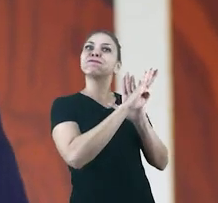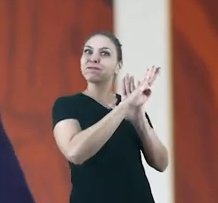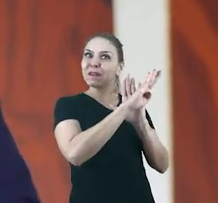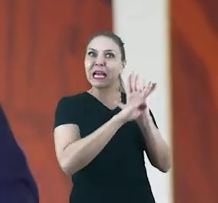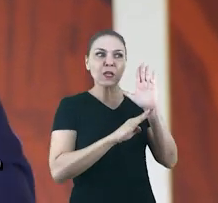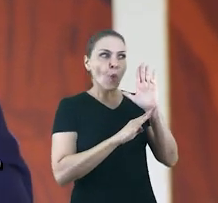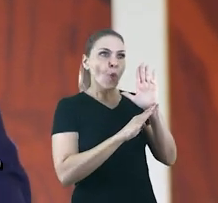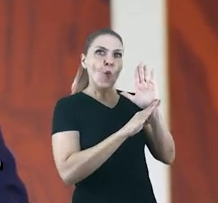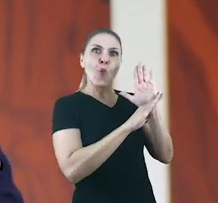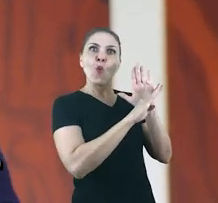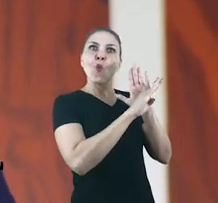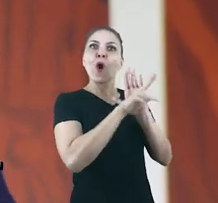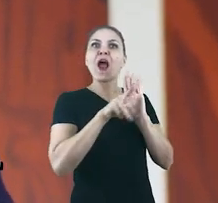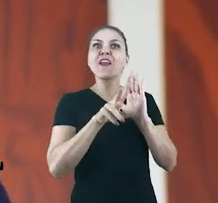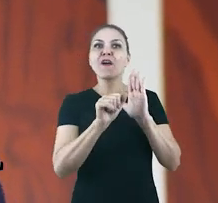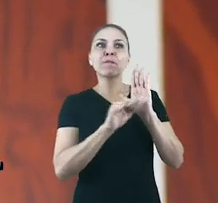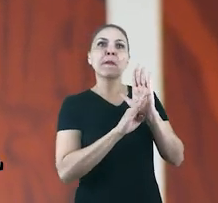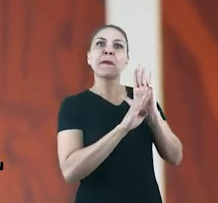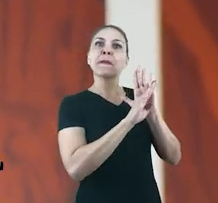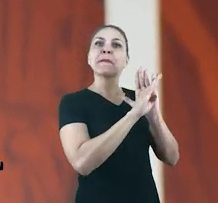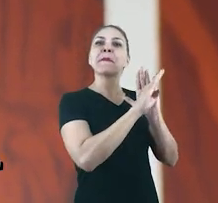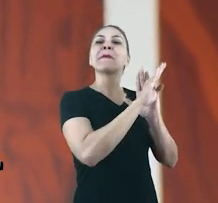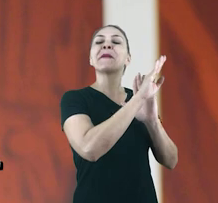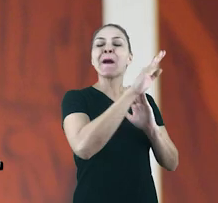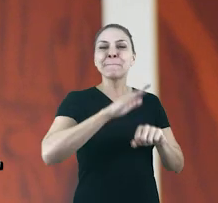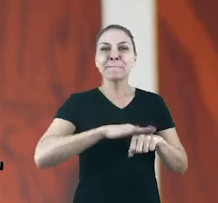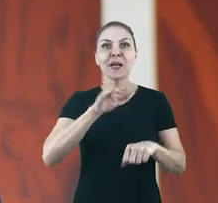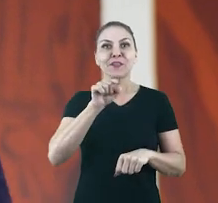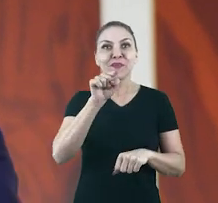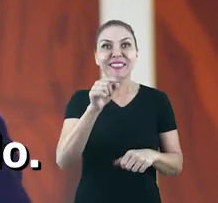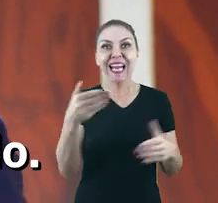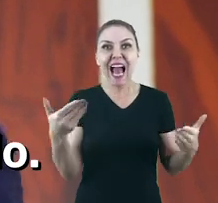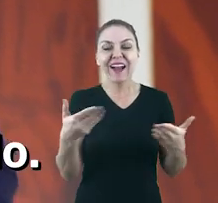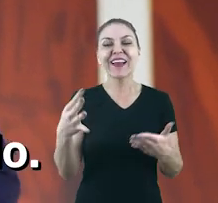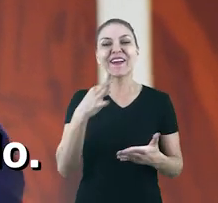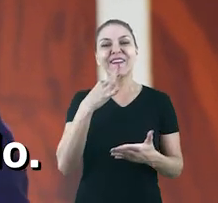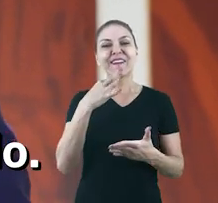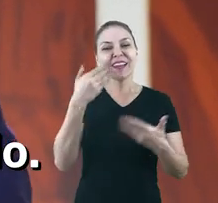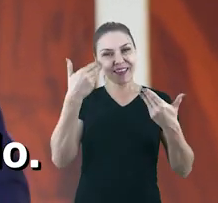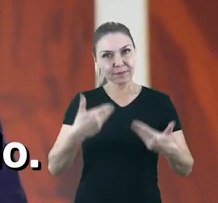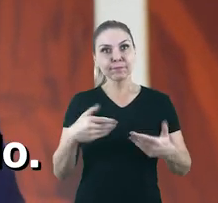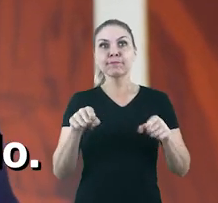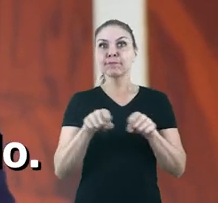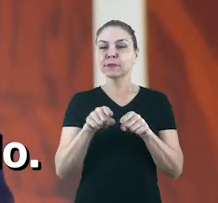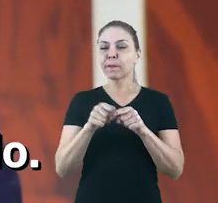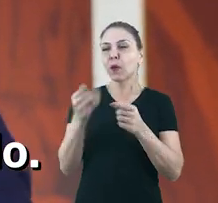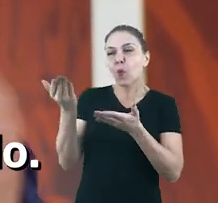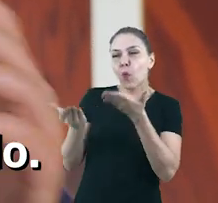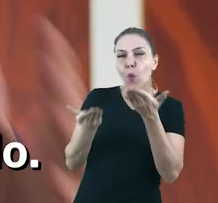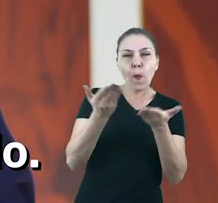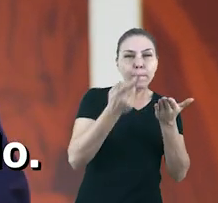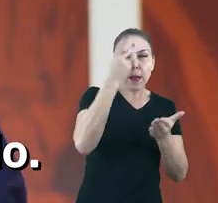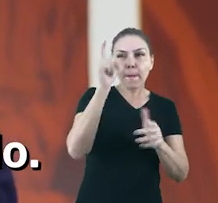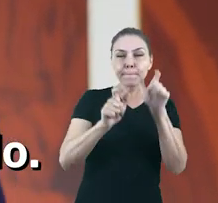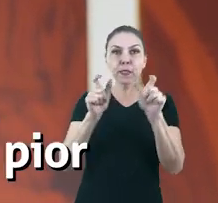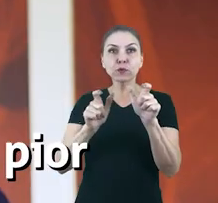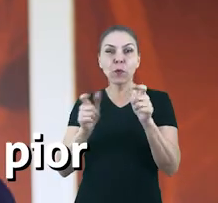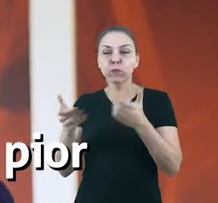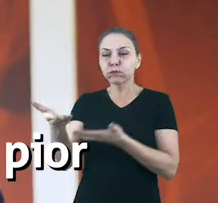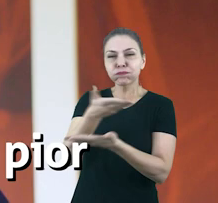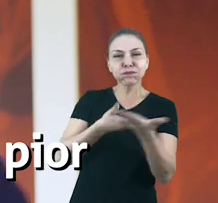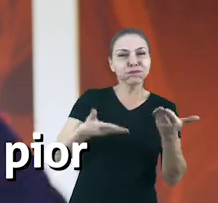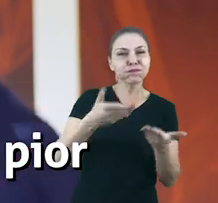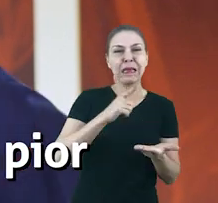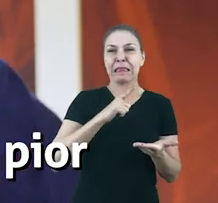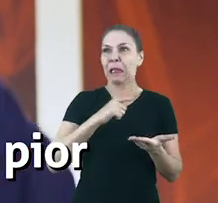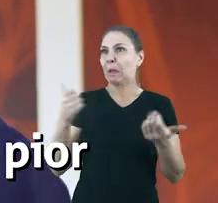cresceu. Cresceu muito e vai crescer muito mais. É que você está conhecendo e comparando. Eles